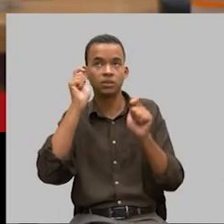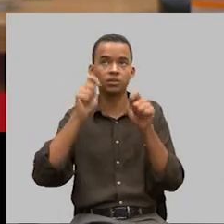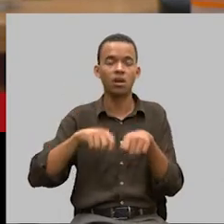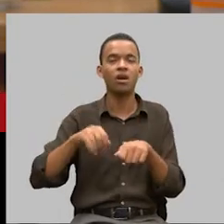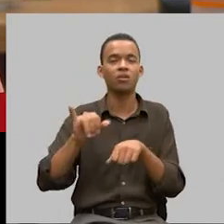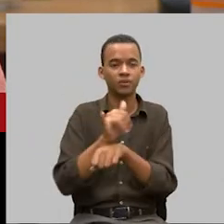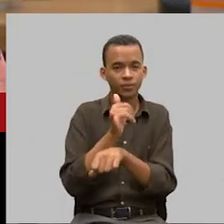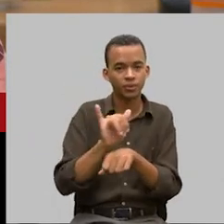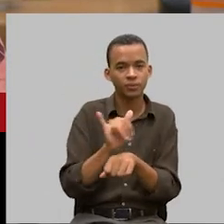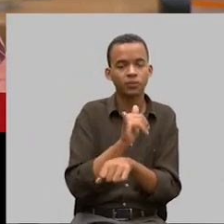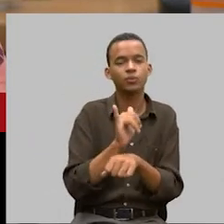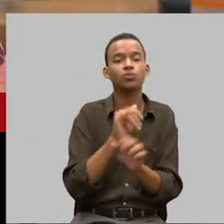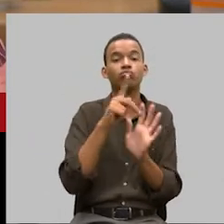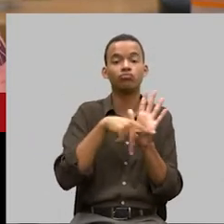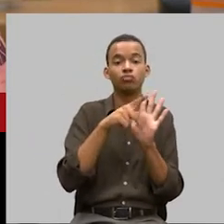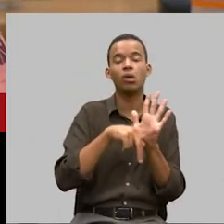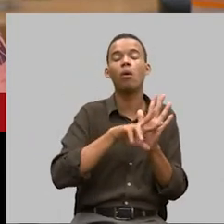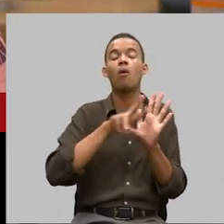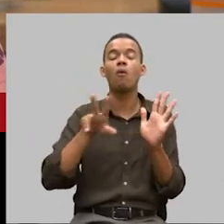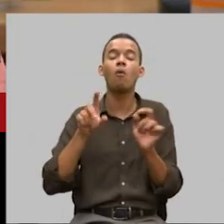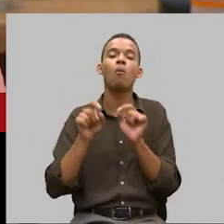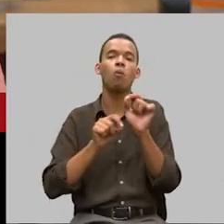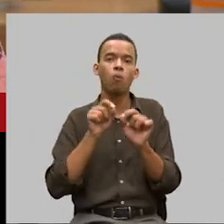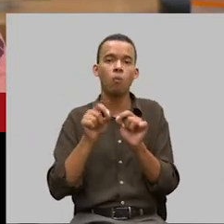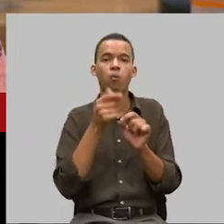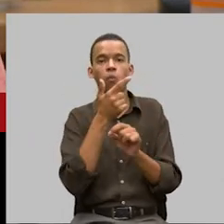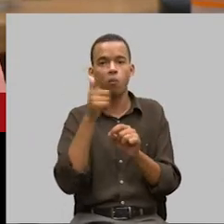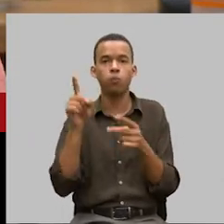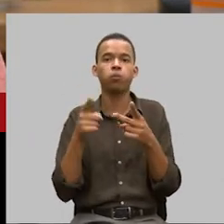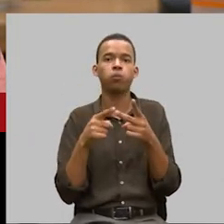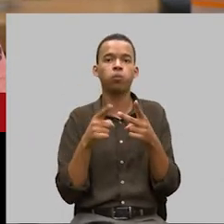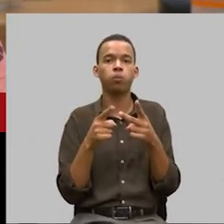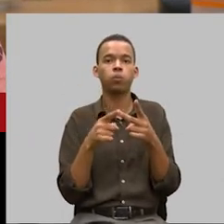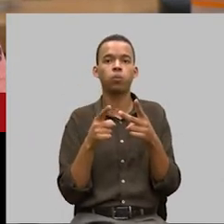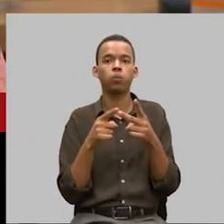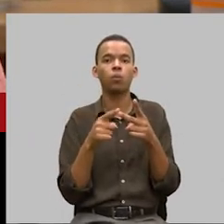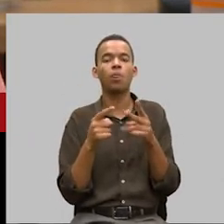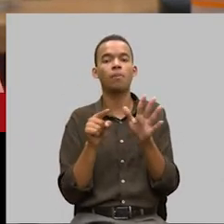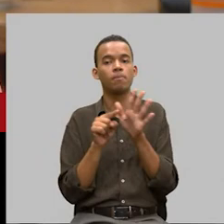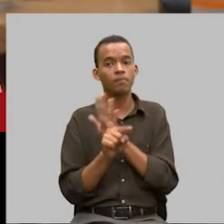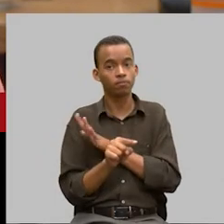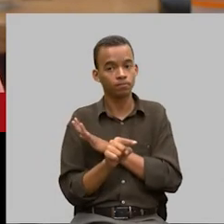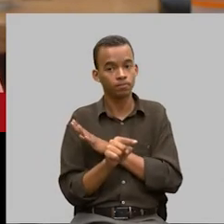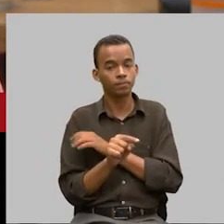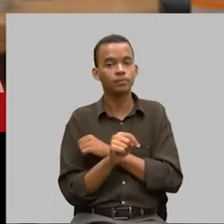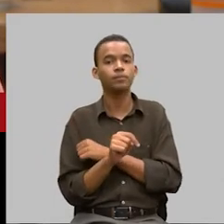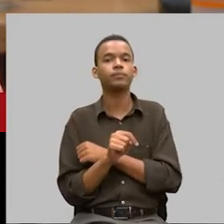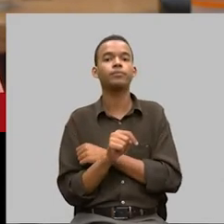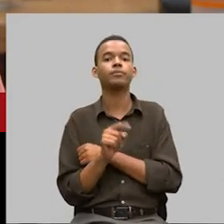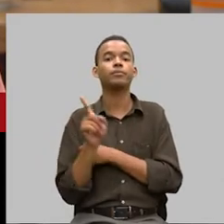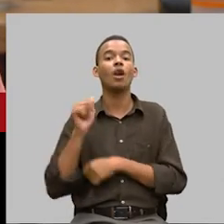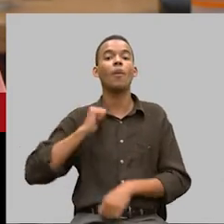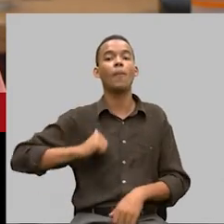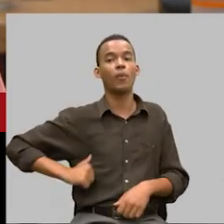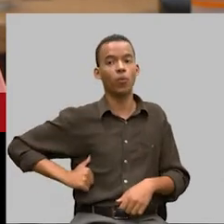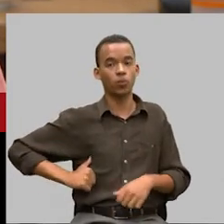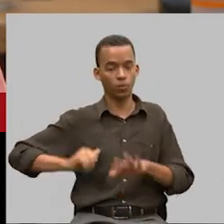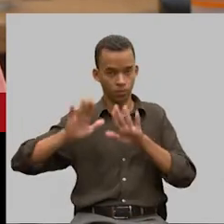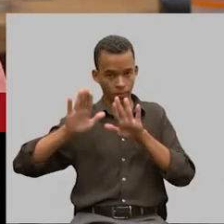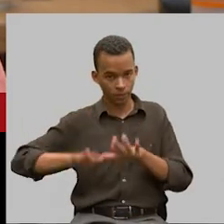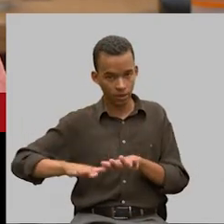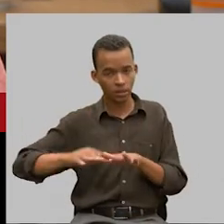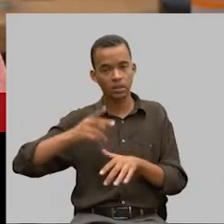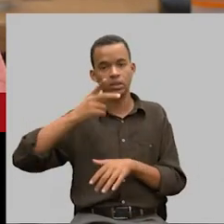pilotos por aí eh um outro aspecto que eu coloco como pergunta o Bolsa permanência para as Comunidades